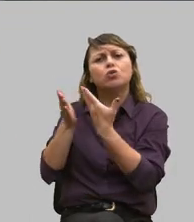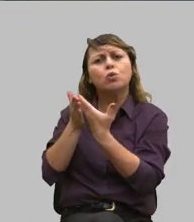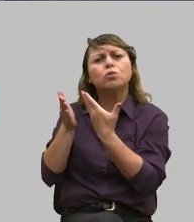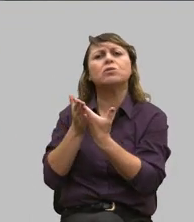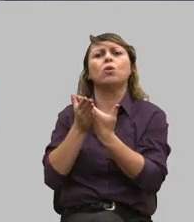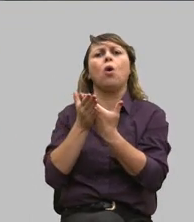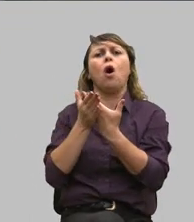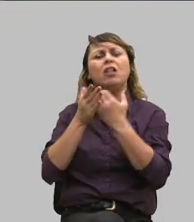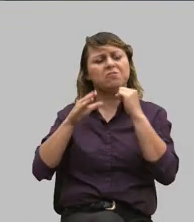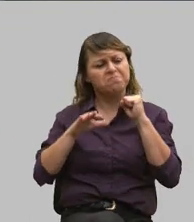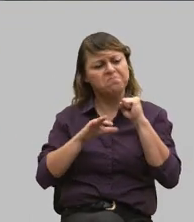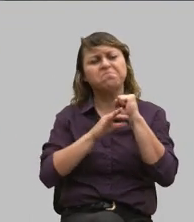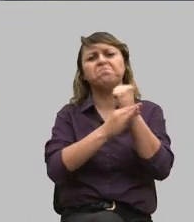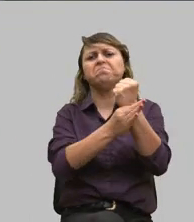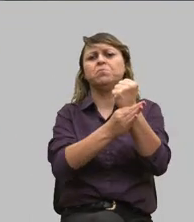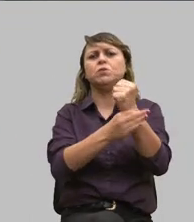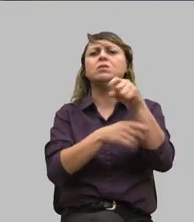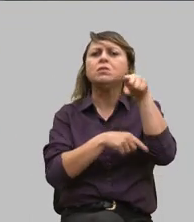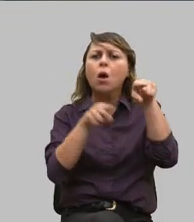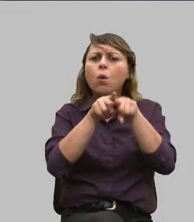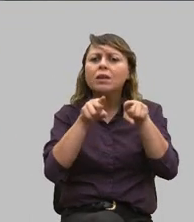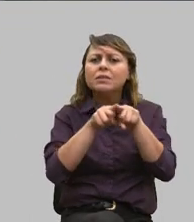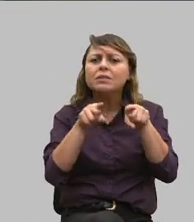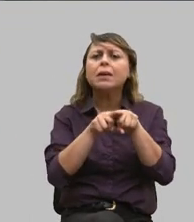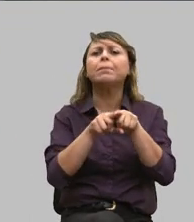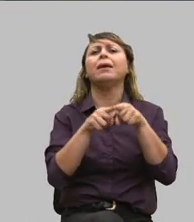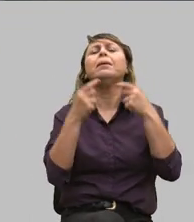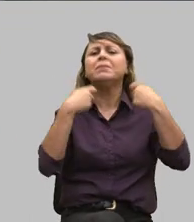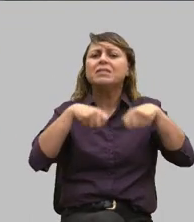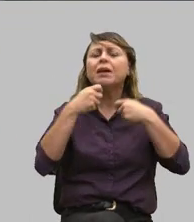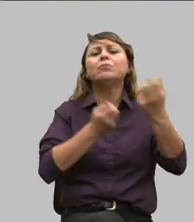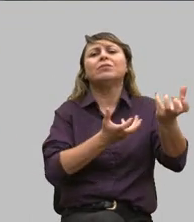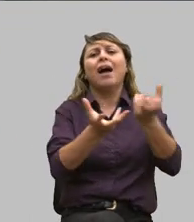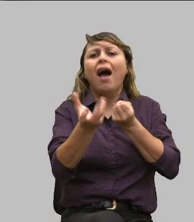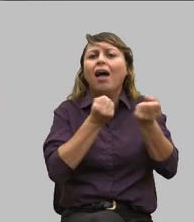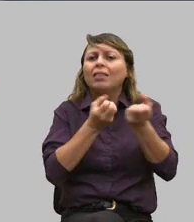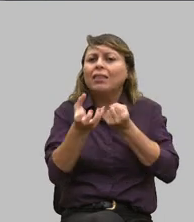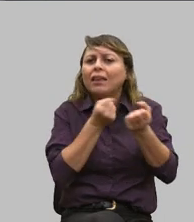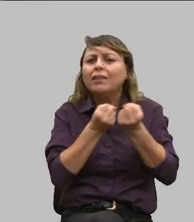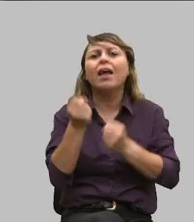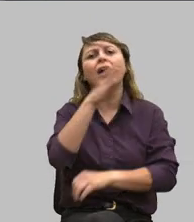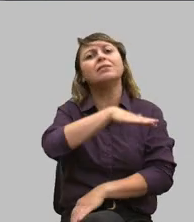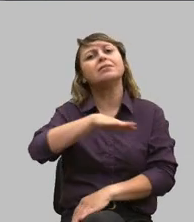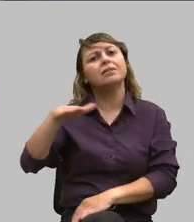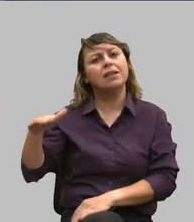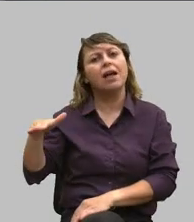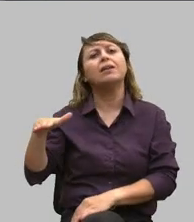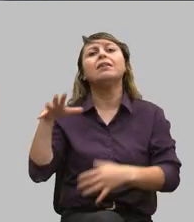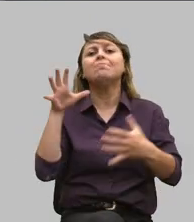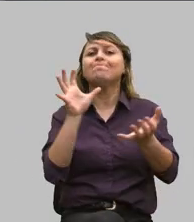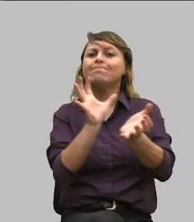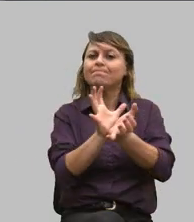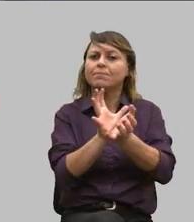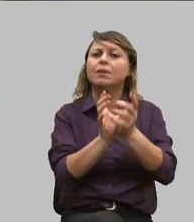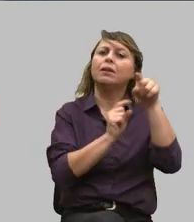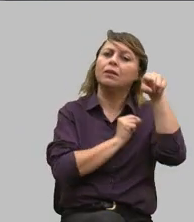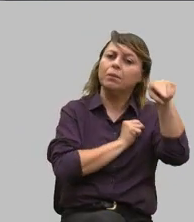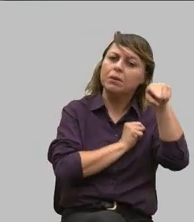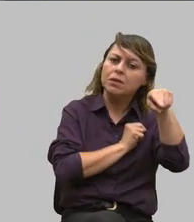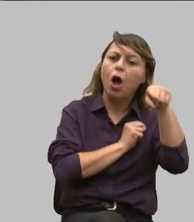força porque nós precisamos deais atender as crianças na questão da Saúde tanto